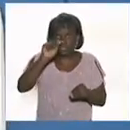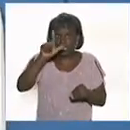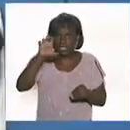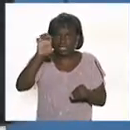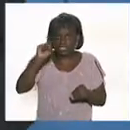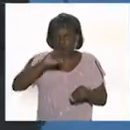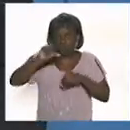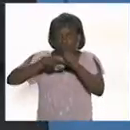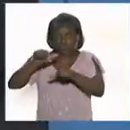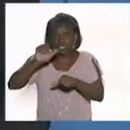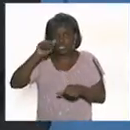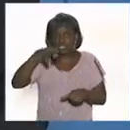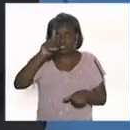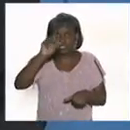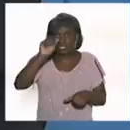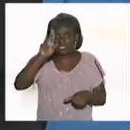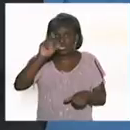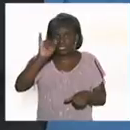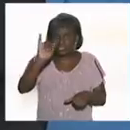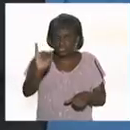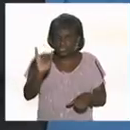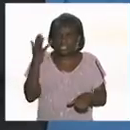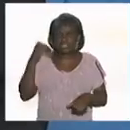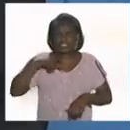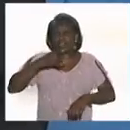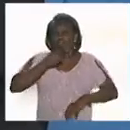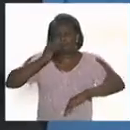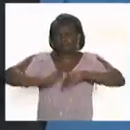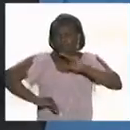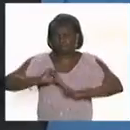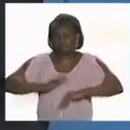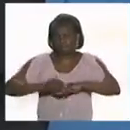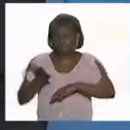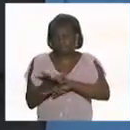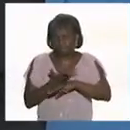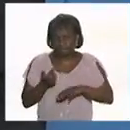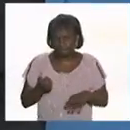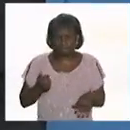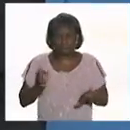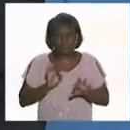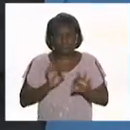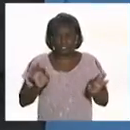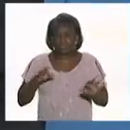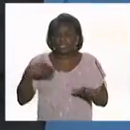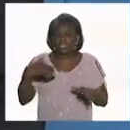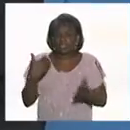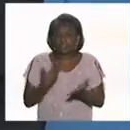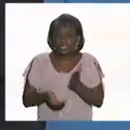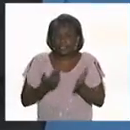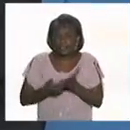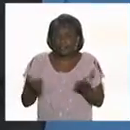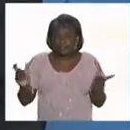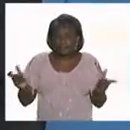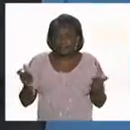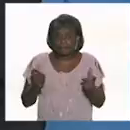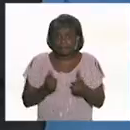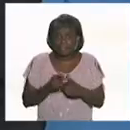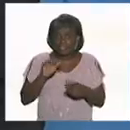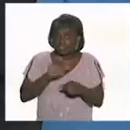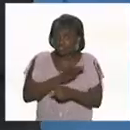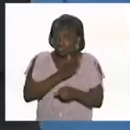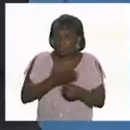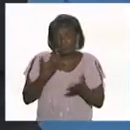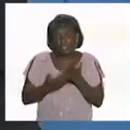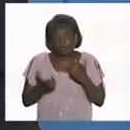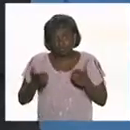para o Andaraí, foram clubes que tiveram craques notórios, né? E eles foram perdendo o espaço. O